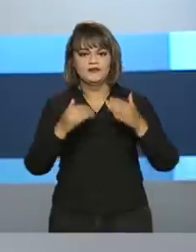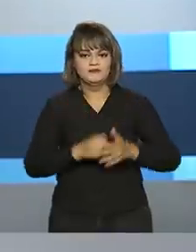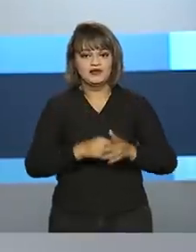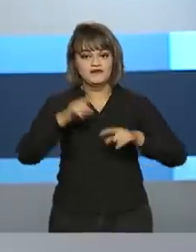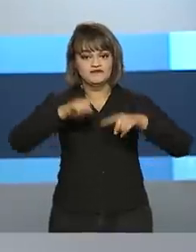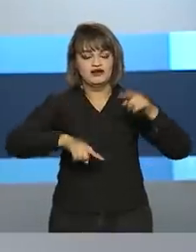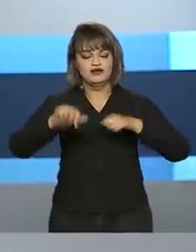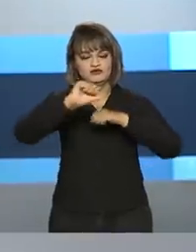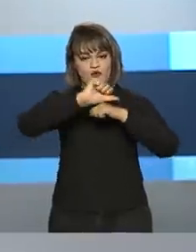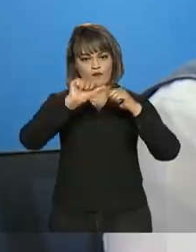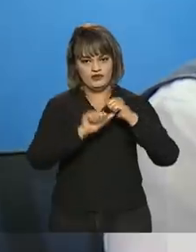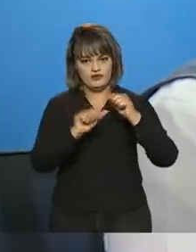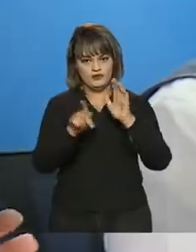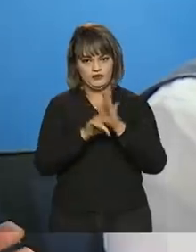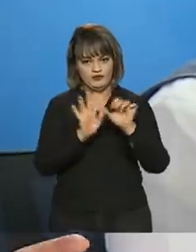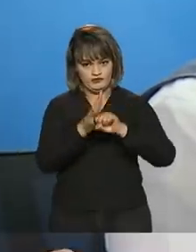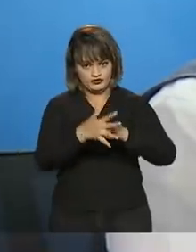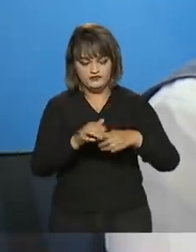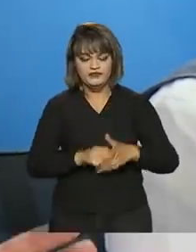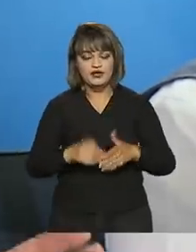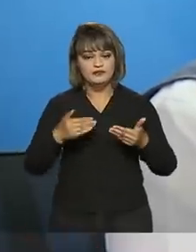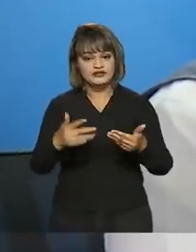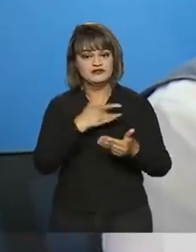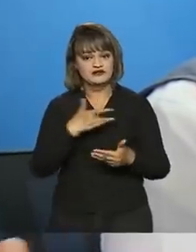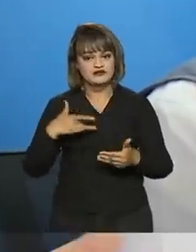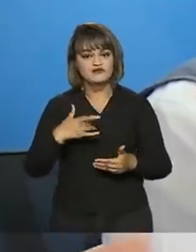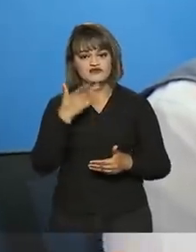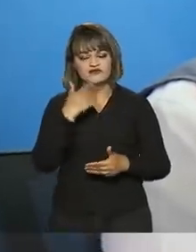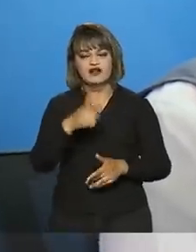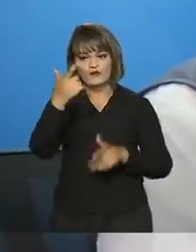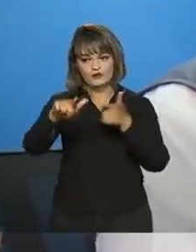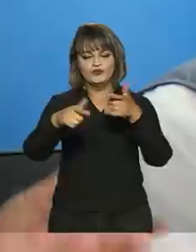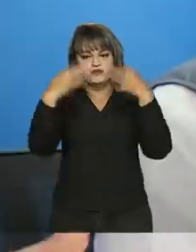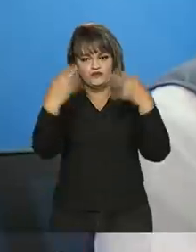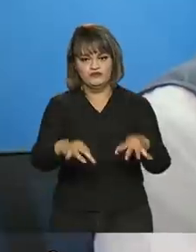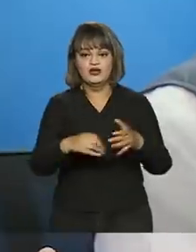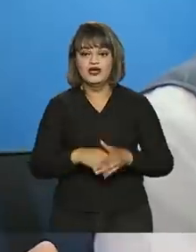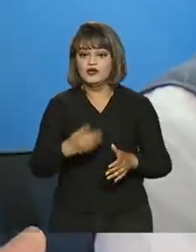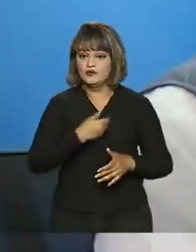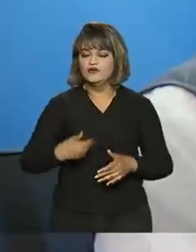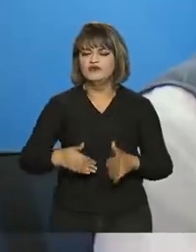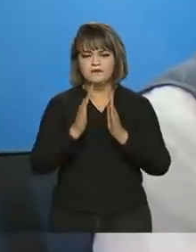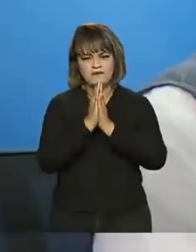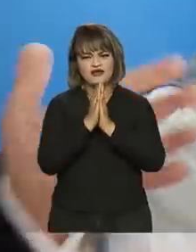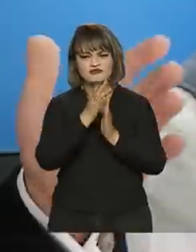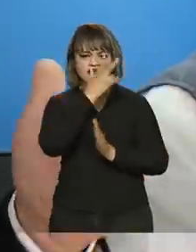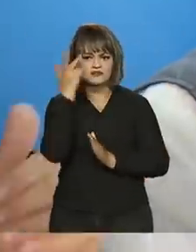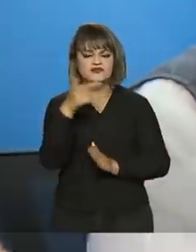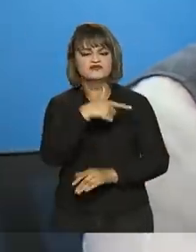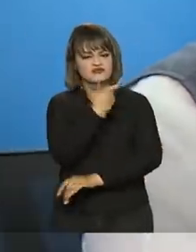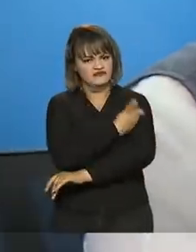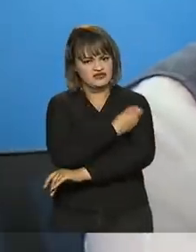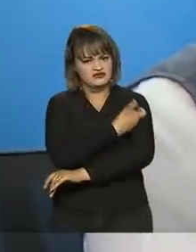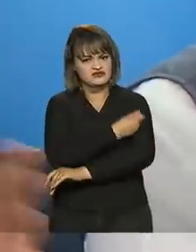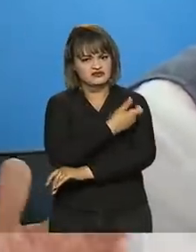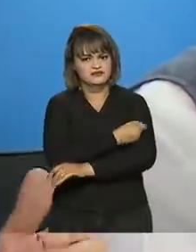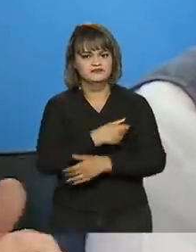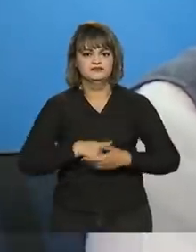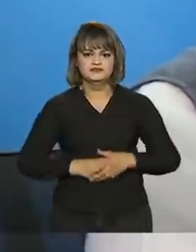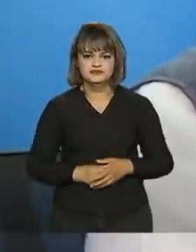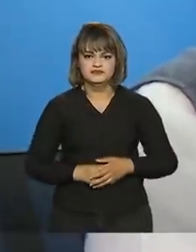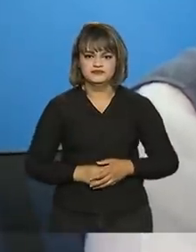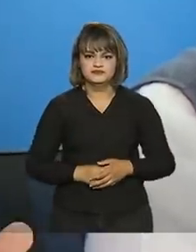variante omicron Ministério da Saúde confirma mais casos e governo faz apelo para que as pessoas tomem a vacina